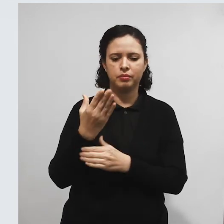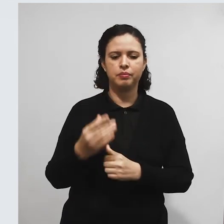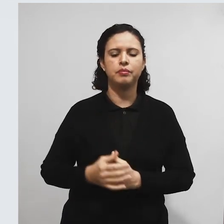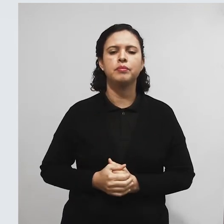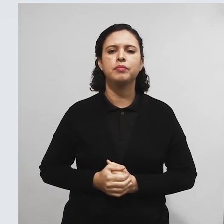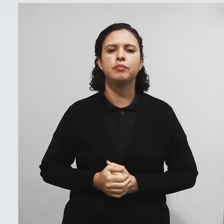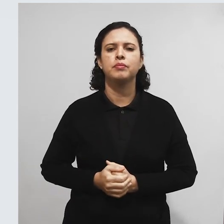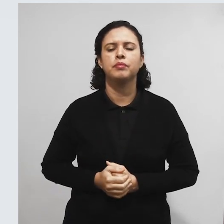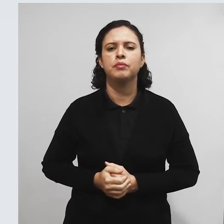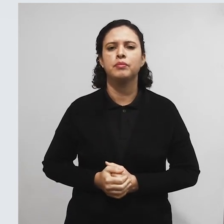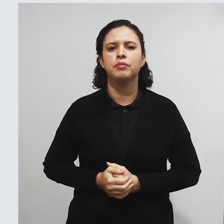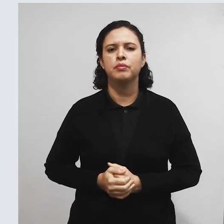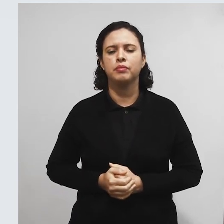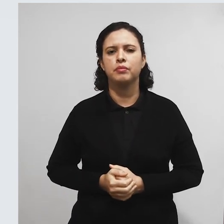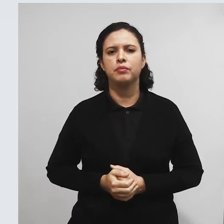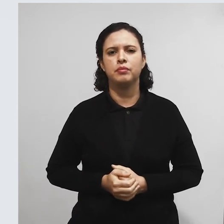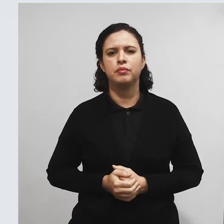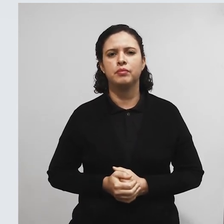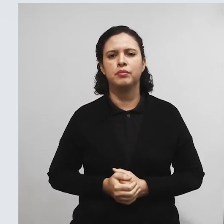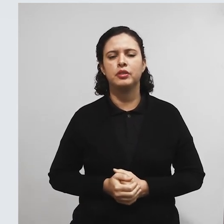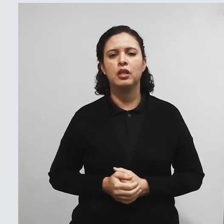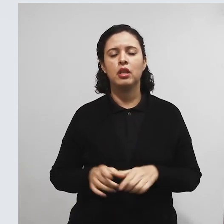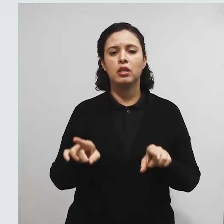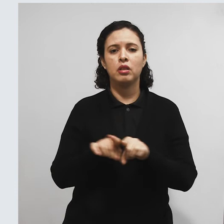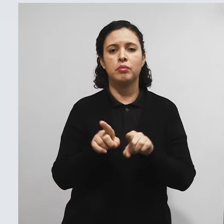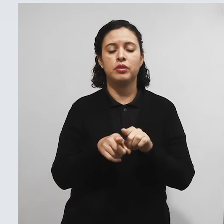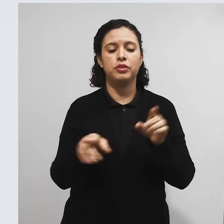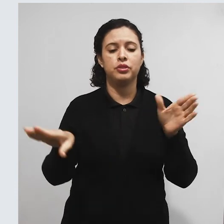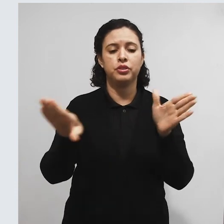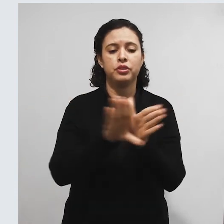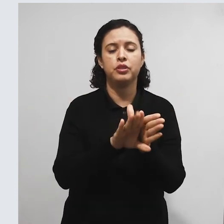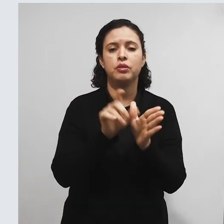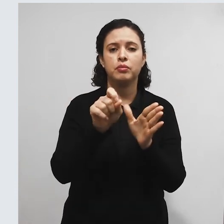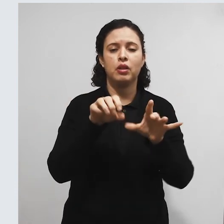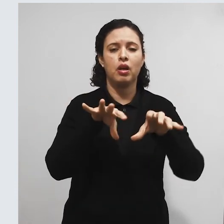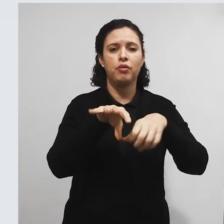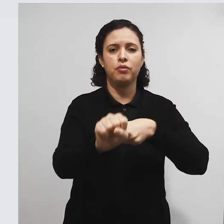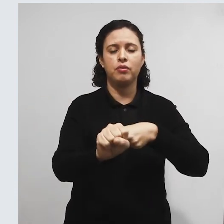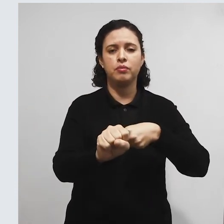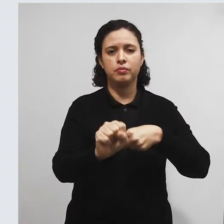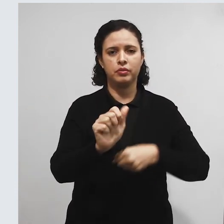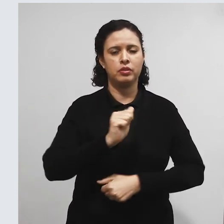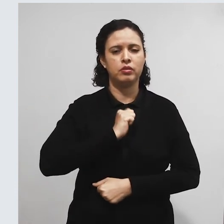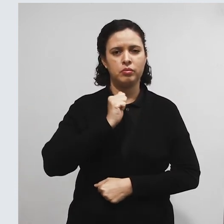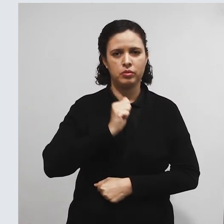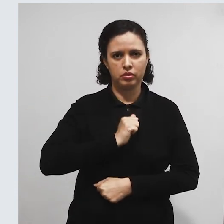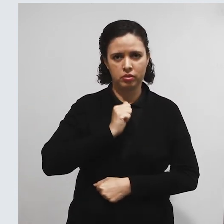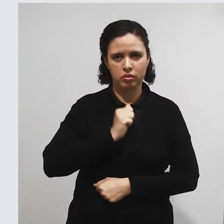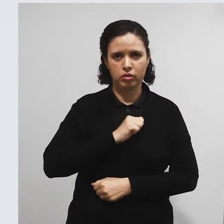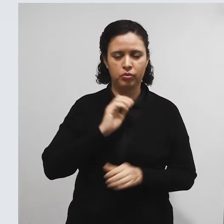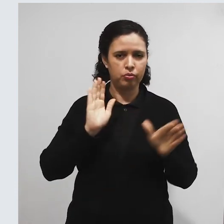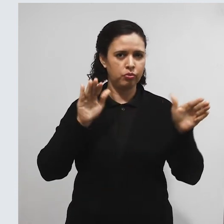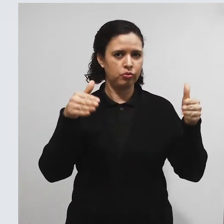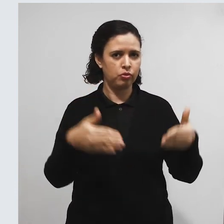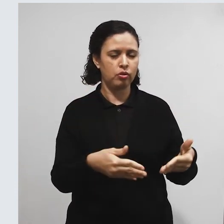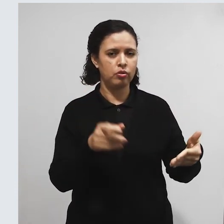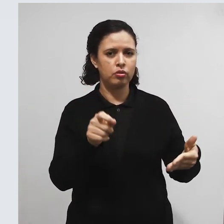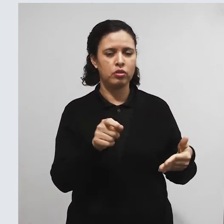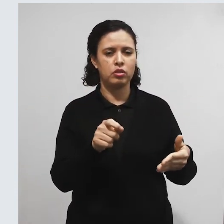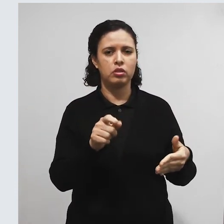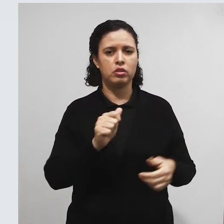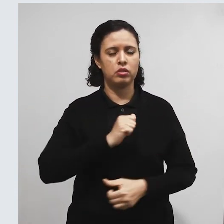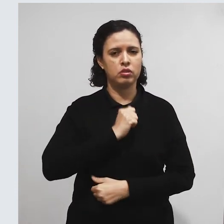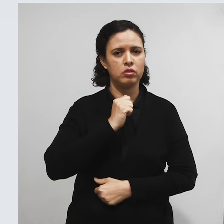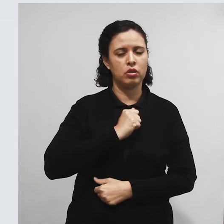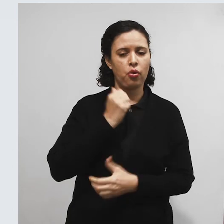aqui, nós chegamos aqui ao ponto, né, da formação da antropologia. Especificamente, né, a antropologia